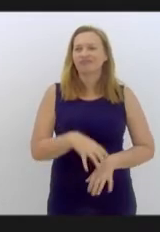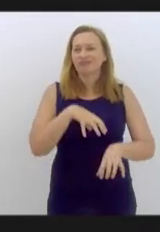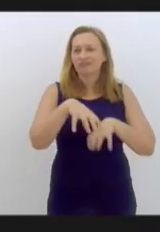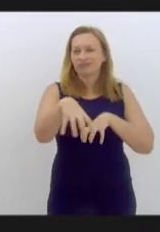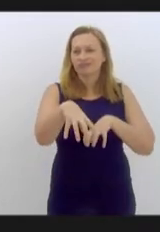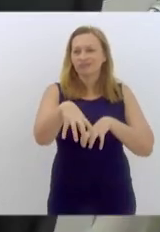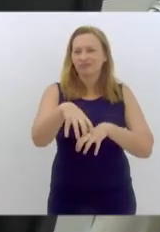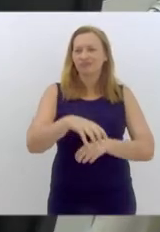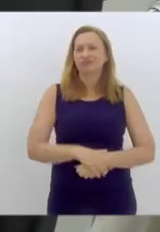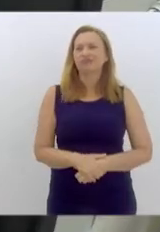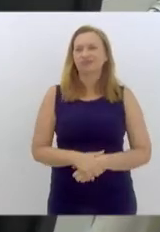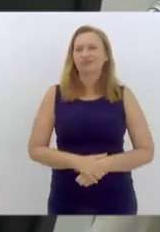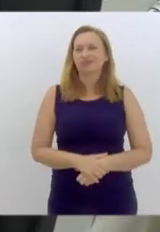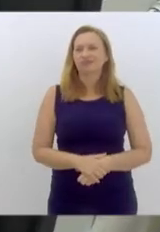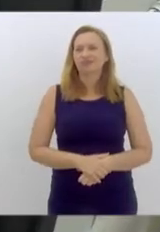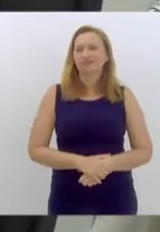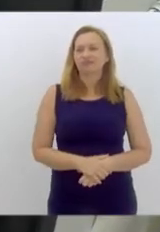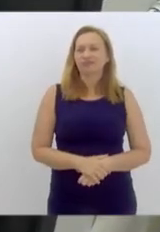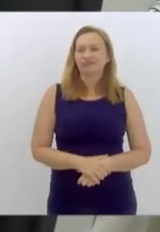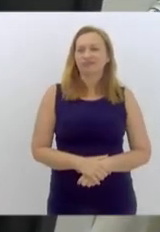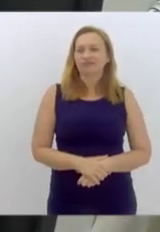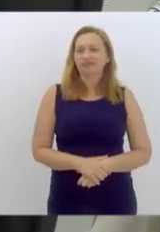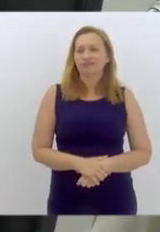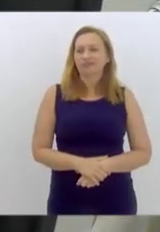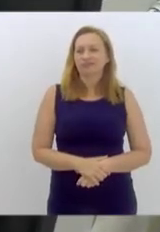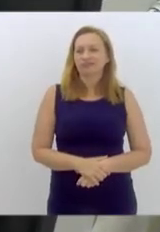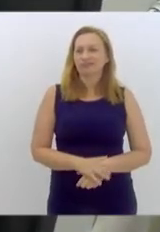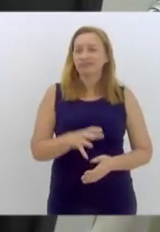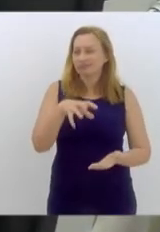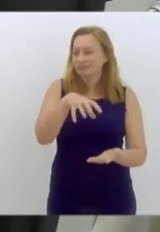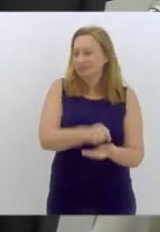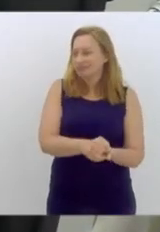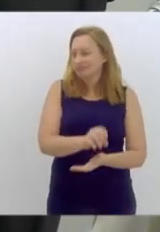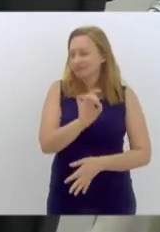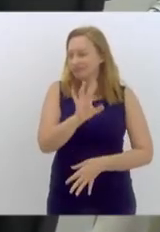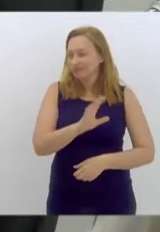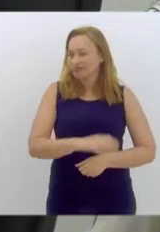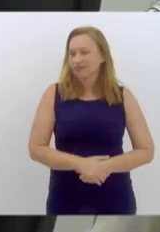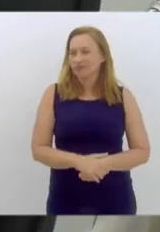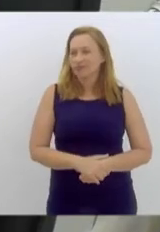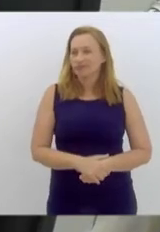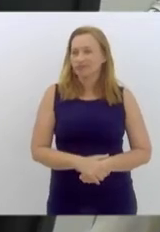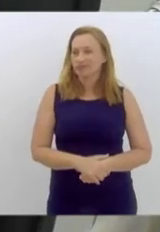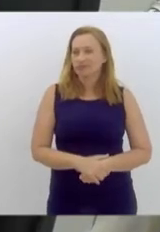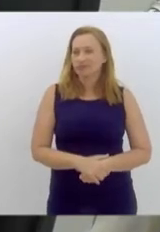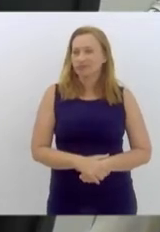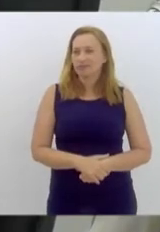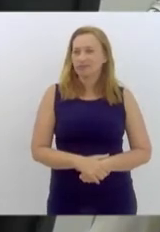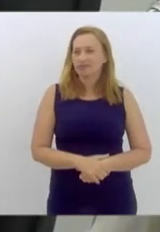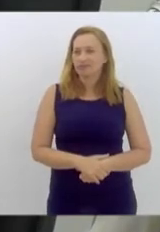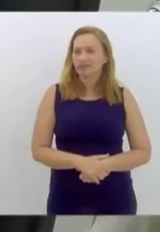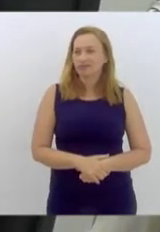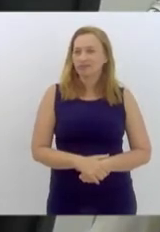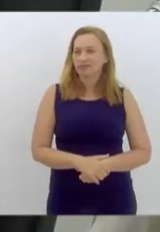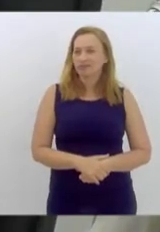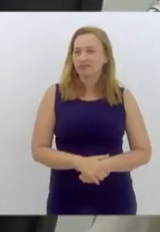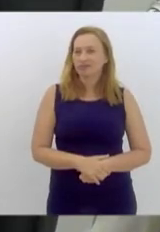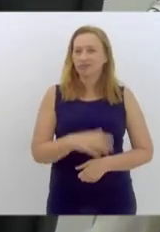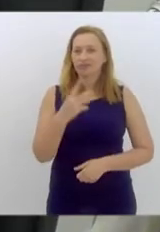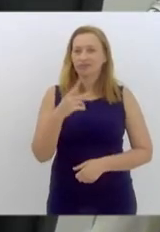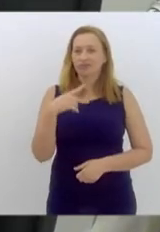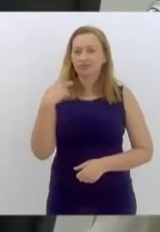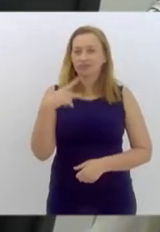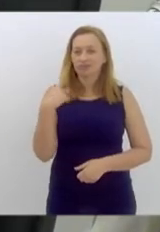remota. Então, queria só fazer o registro. E o Parlamento Fluminense, que é uma casa